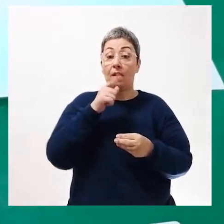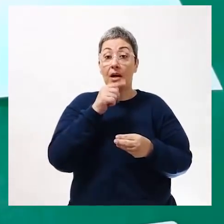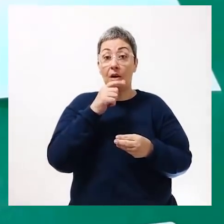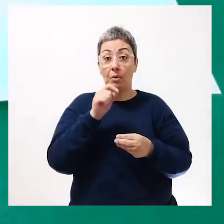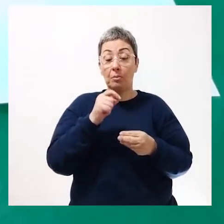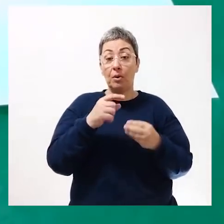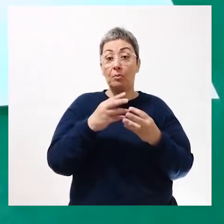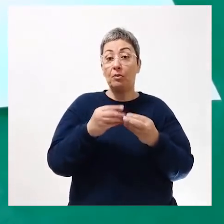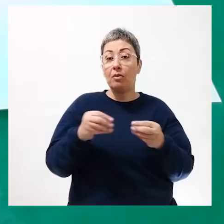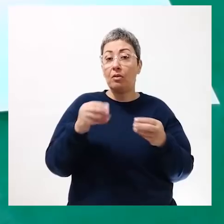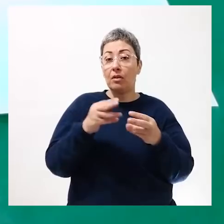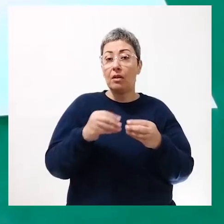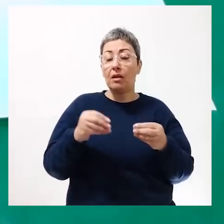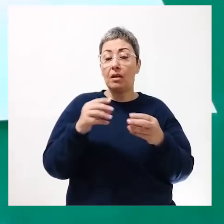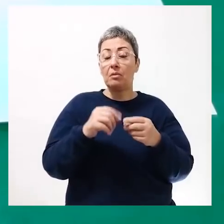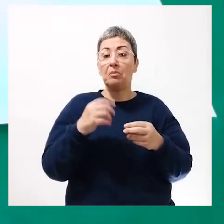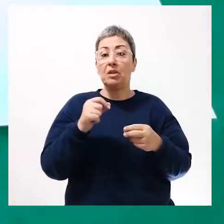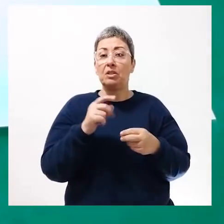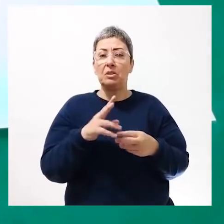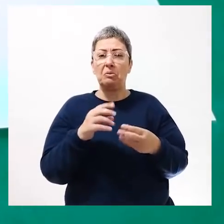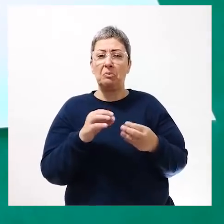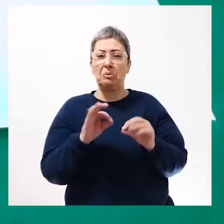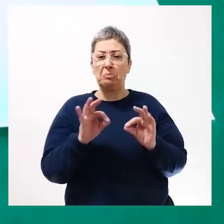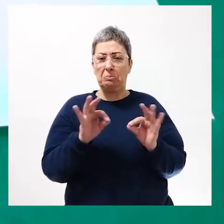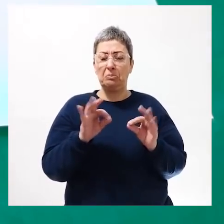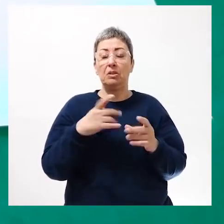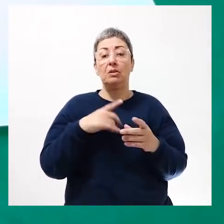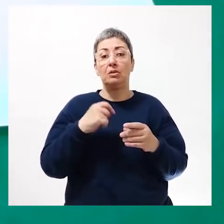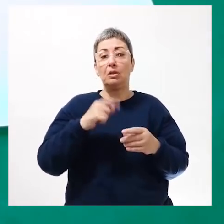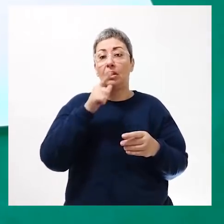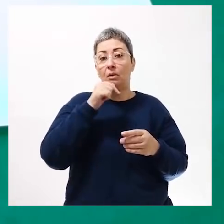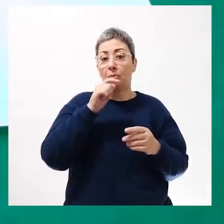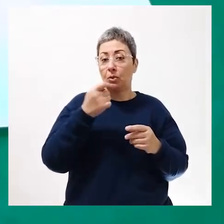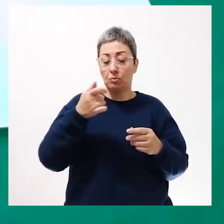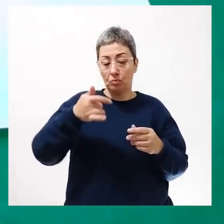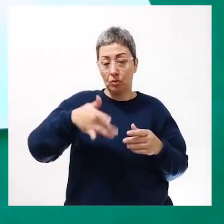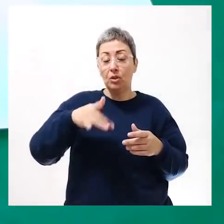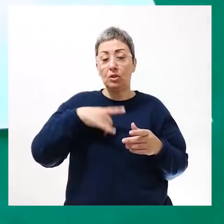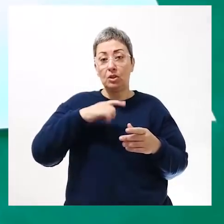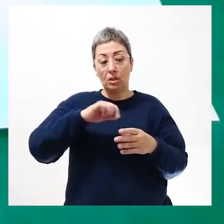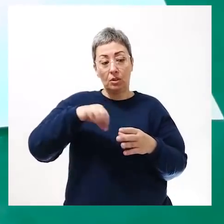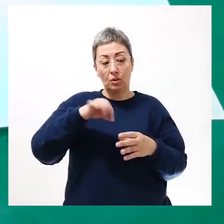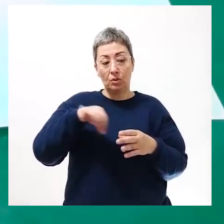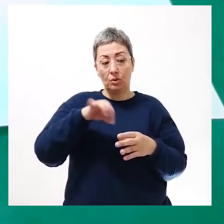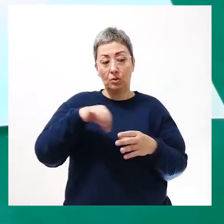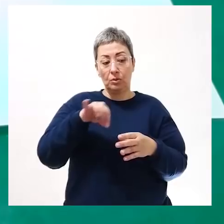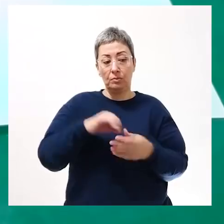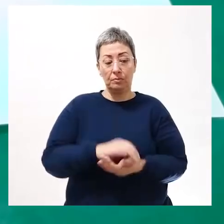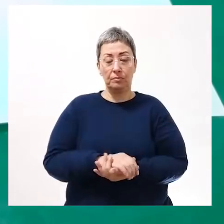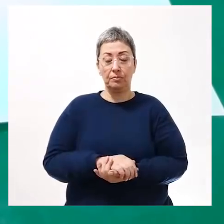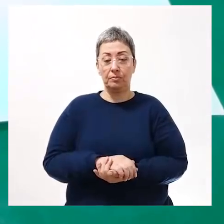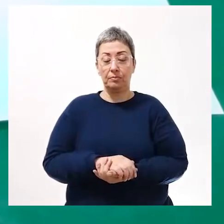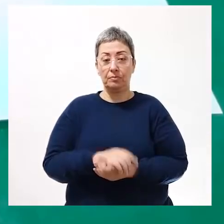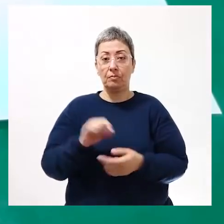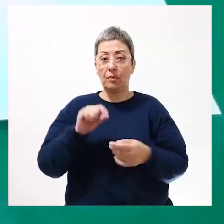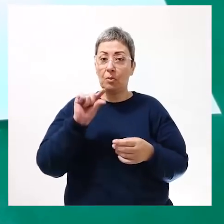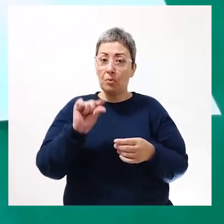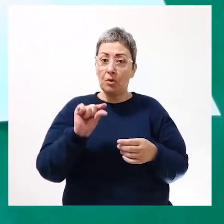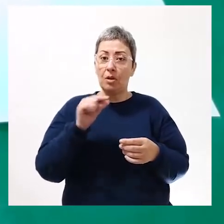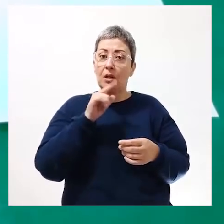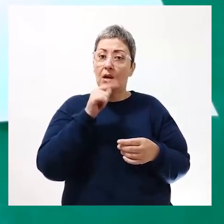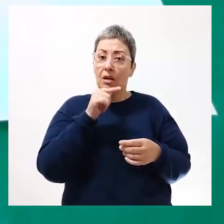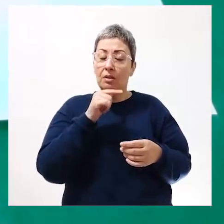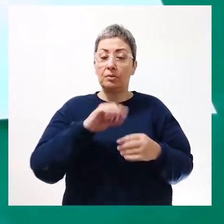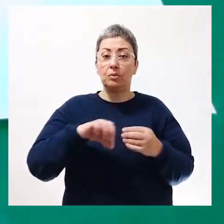água, tá? Que é para a cola não ficar tão grossa. Só um pouquinho de água. Eu já tinha colocado um pouco, agora eu coloquei só mais